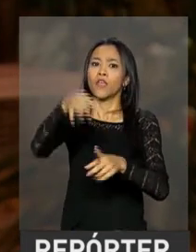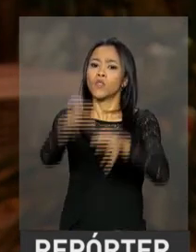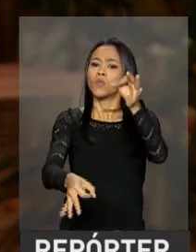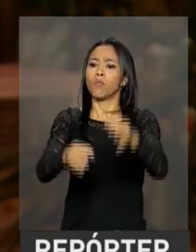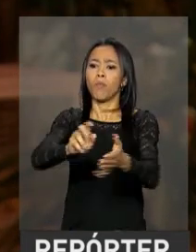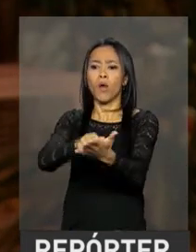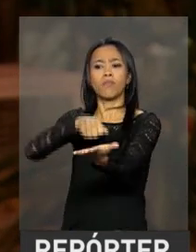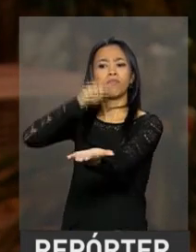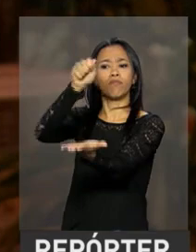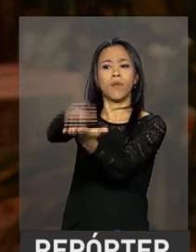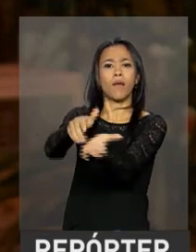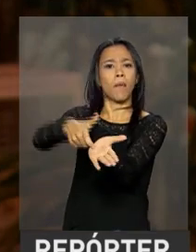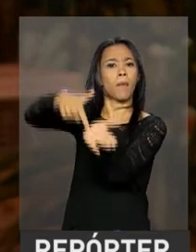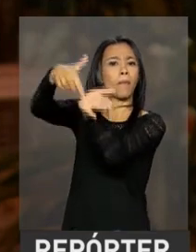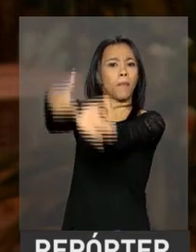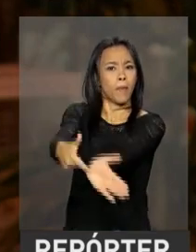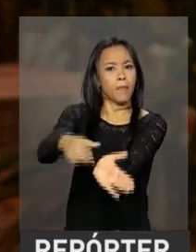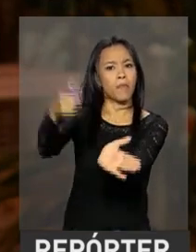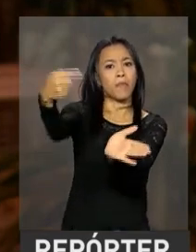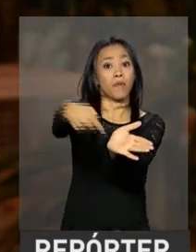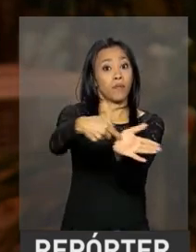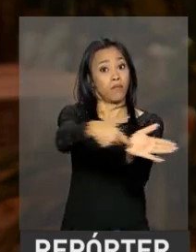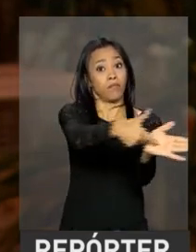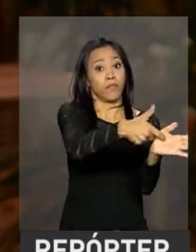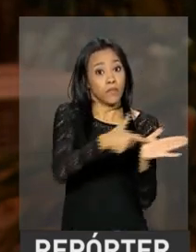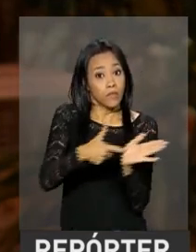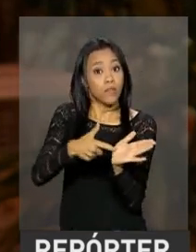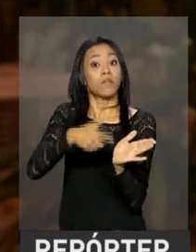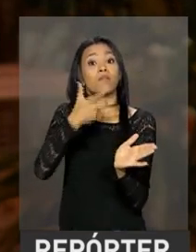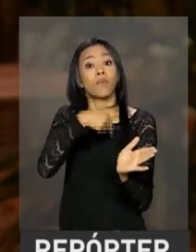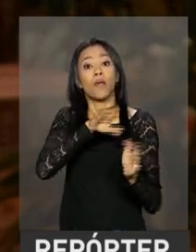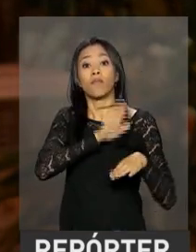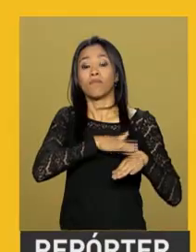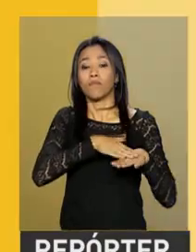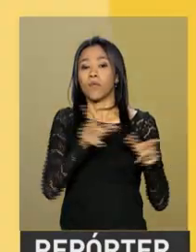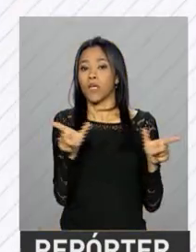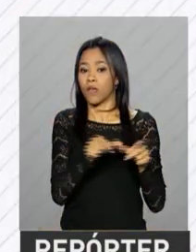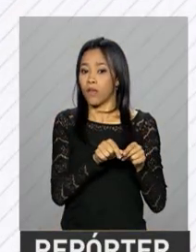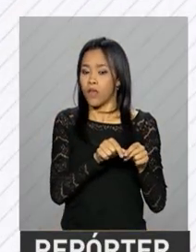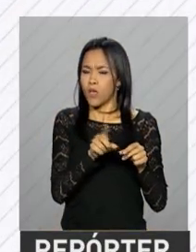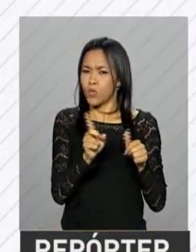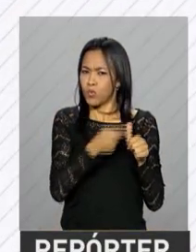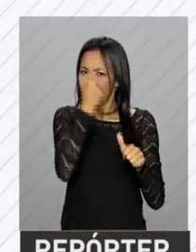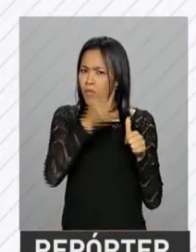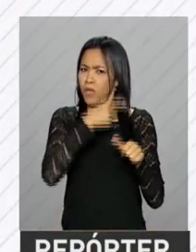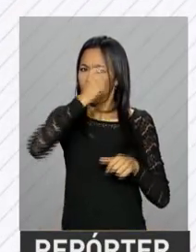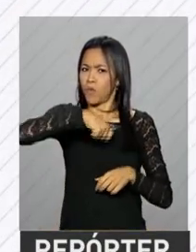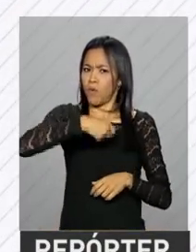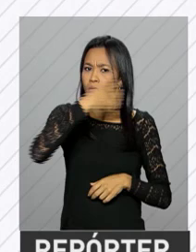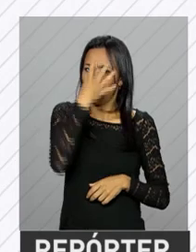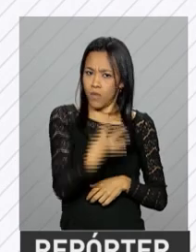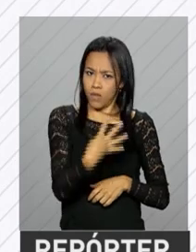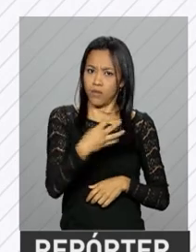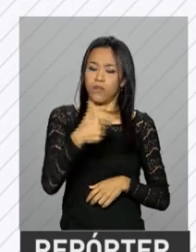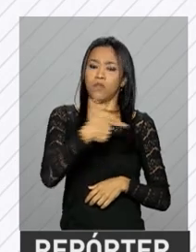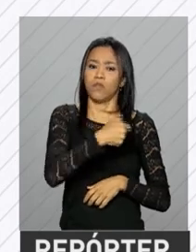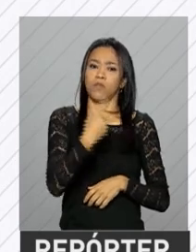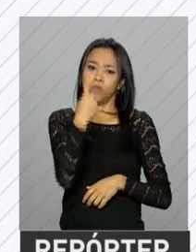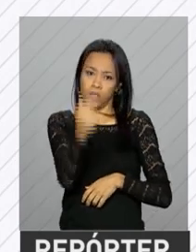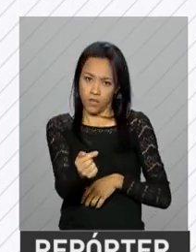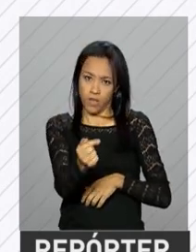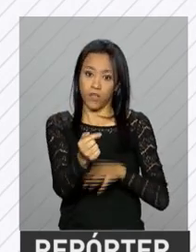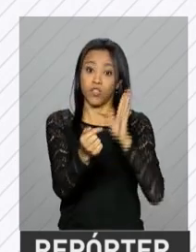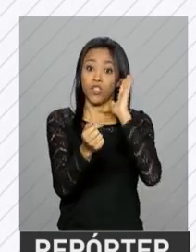empresas e pessoas físicas junto a órgãos de proteção ao crédito nos primeiros quatro meses de 2007